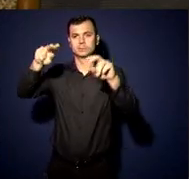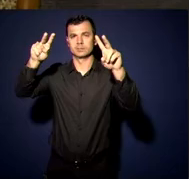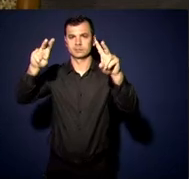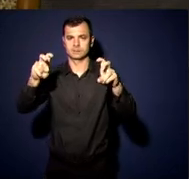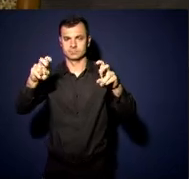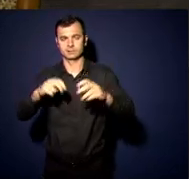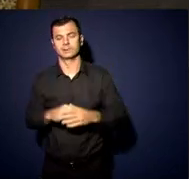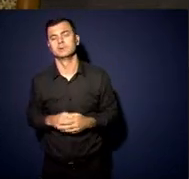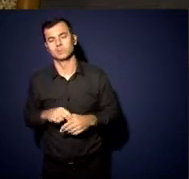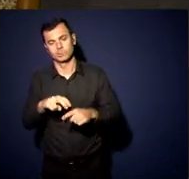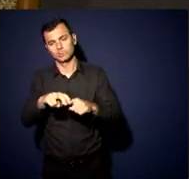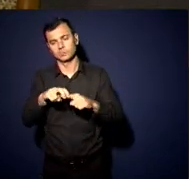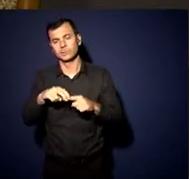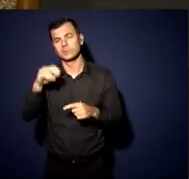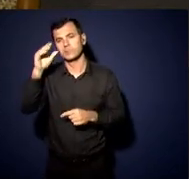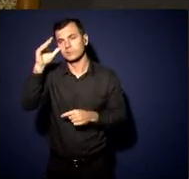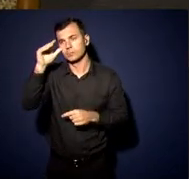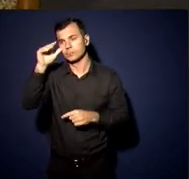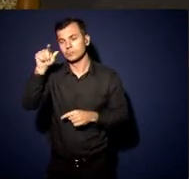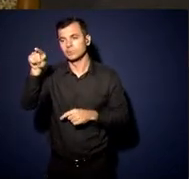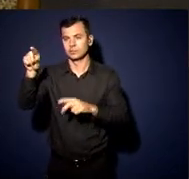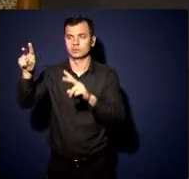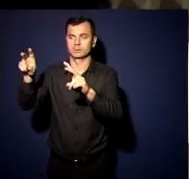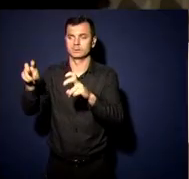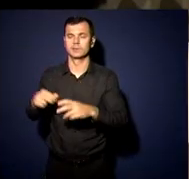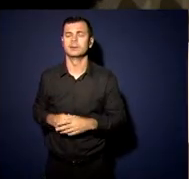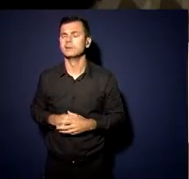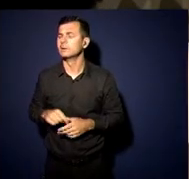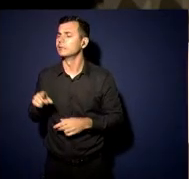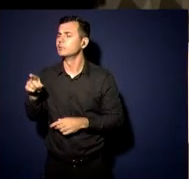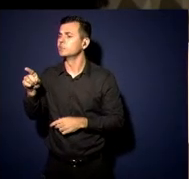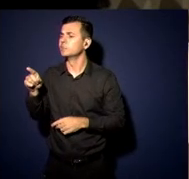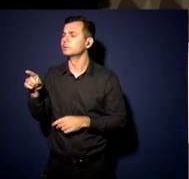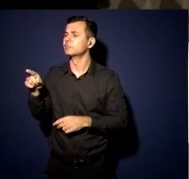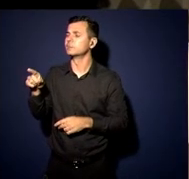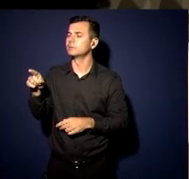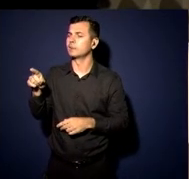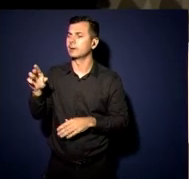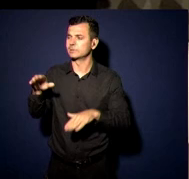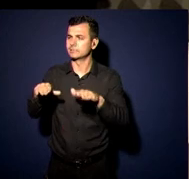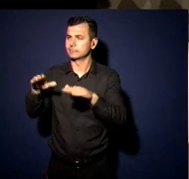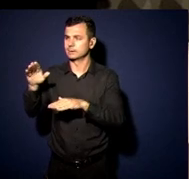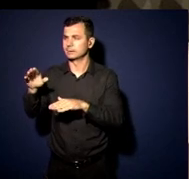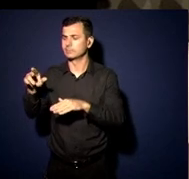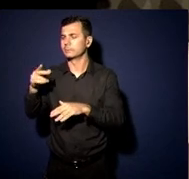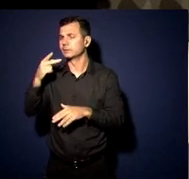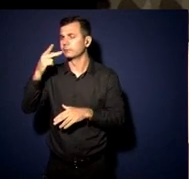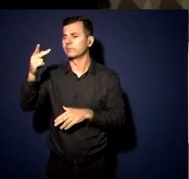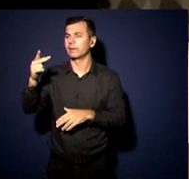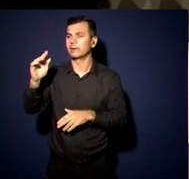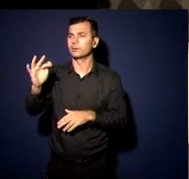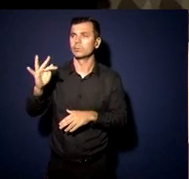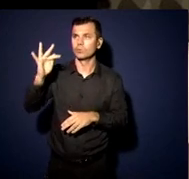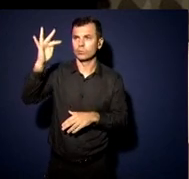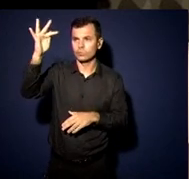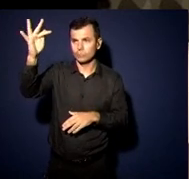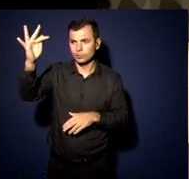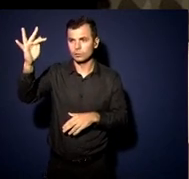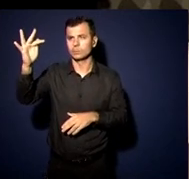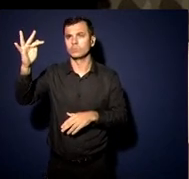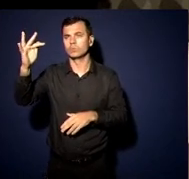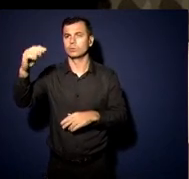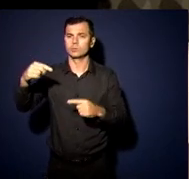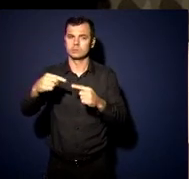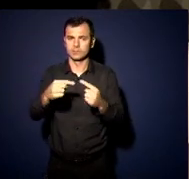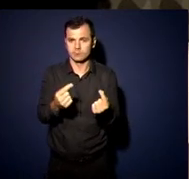eu tenho interessado muito por esse assunto é isso que você chama quando você já usou em algumas oportunidades você fala que futuro é nosso pai nosso futuro